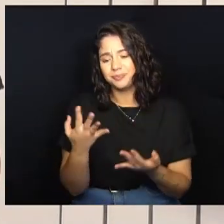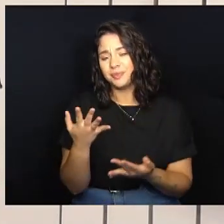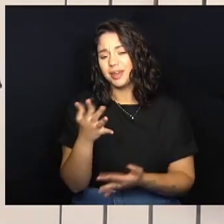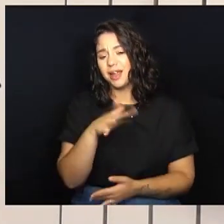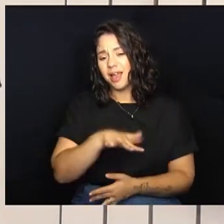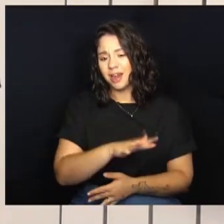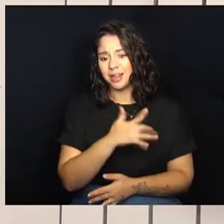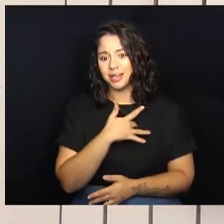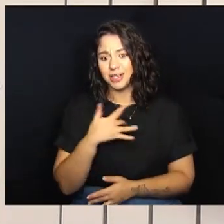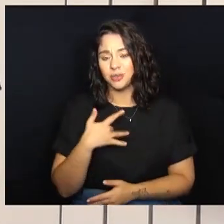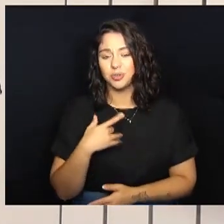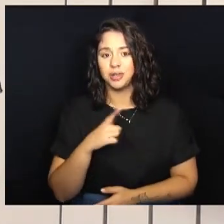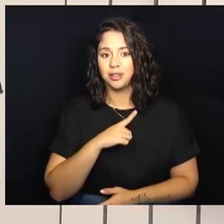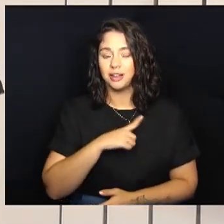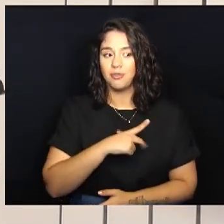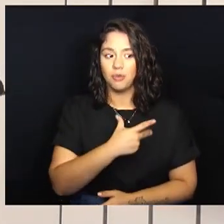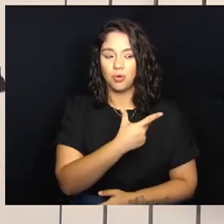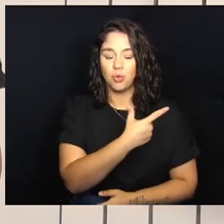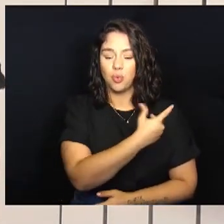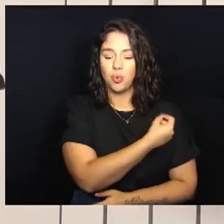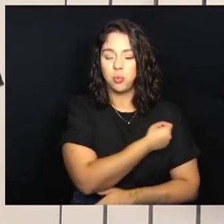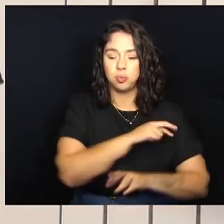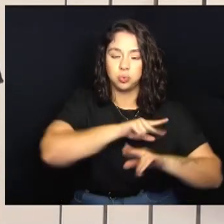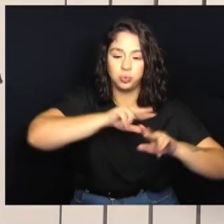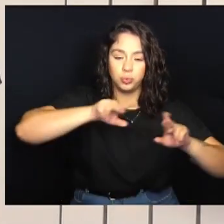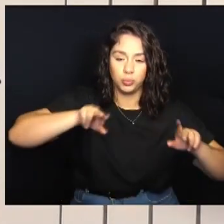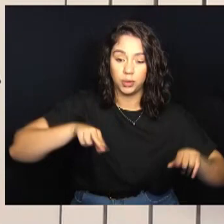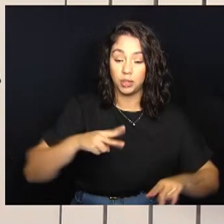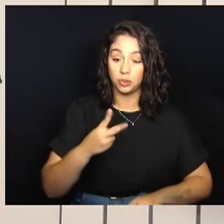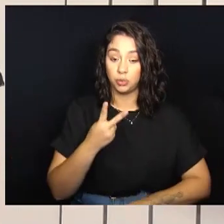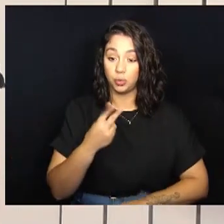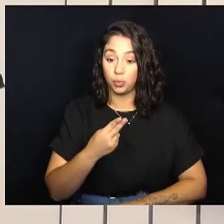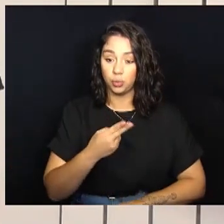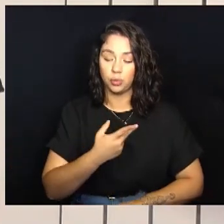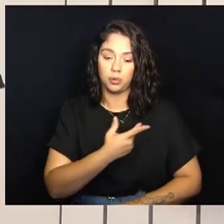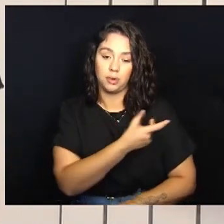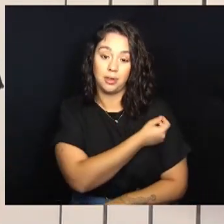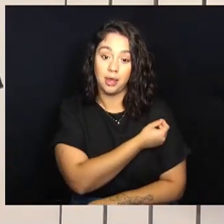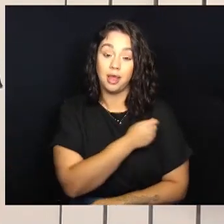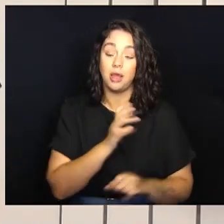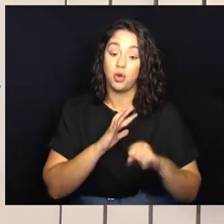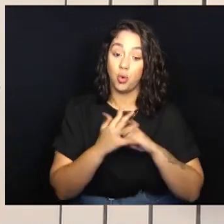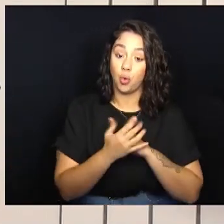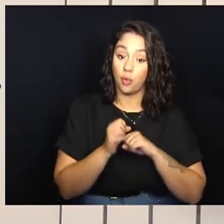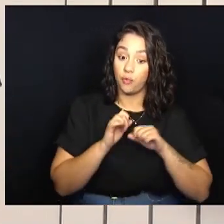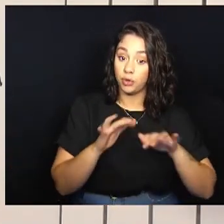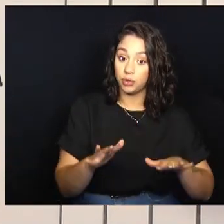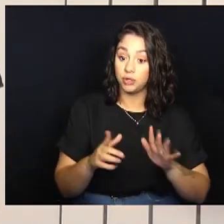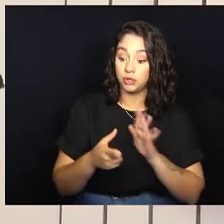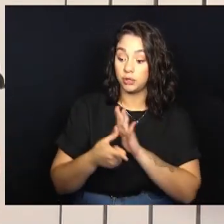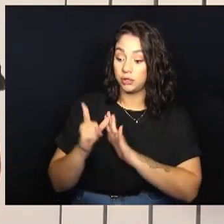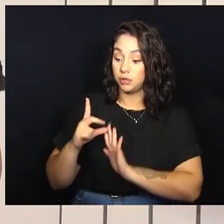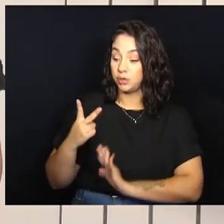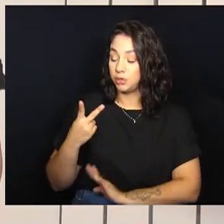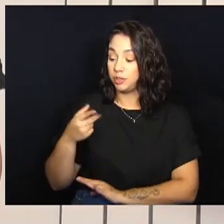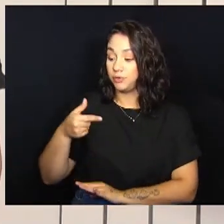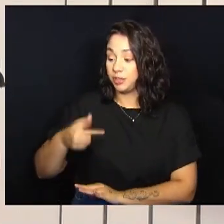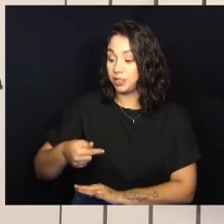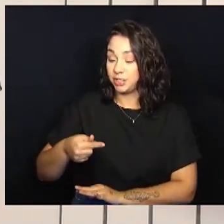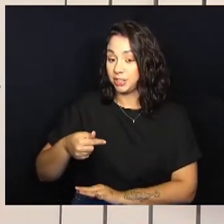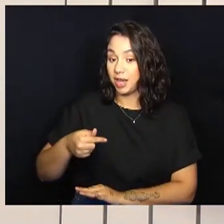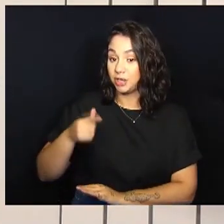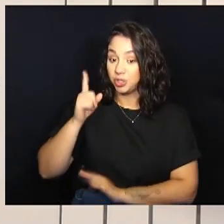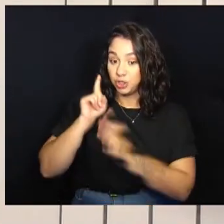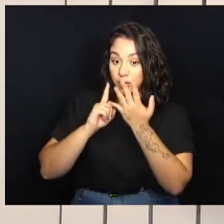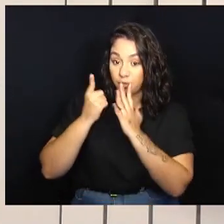60.748 doses de vacinas bivalentes contra a Covid-19 desde o início da campanha, 27 de fevereiro